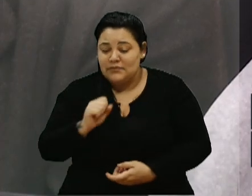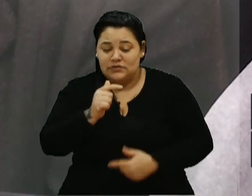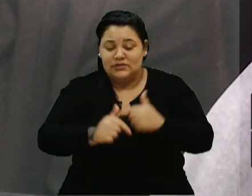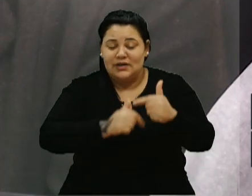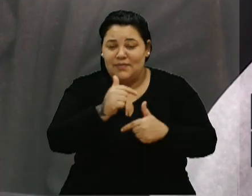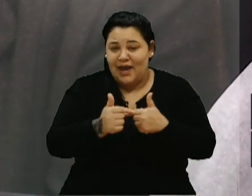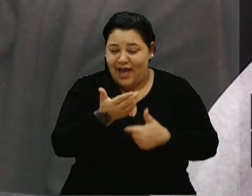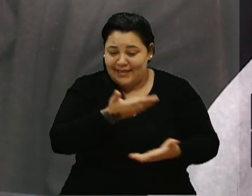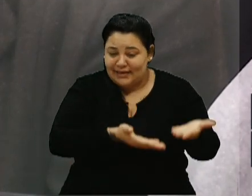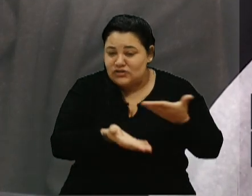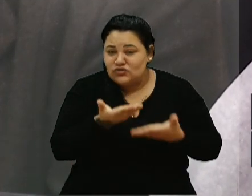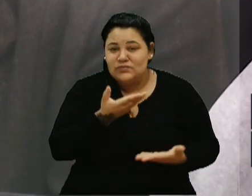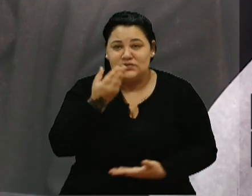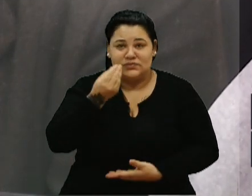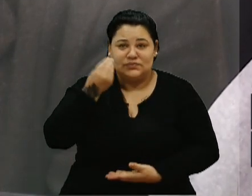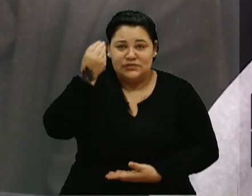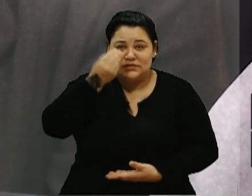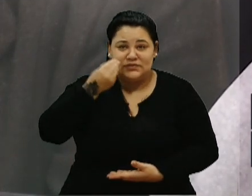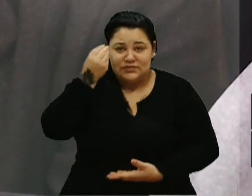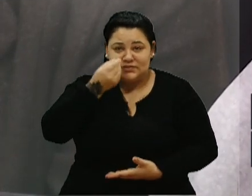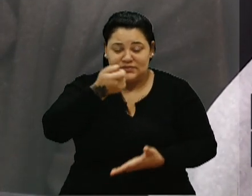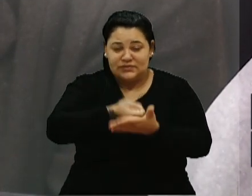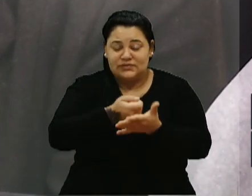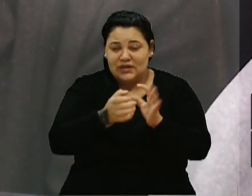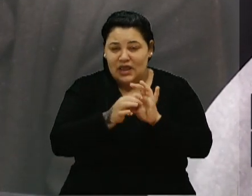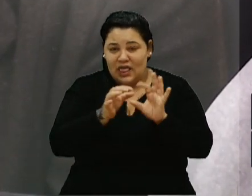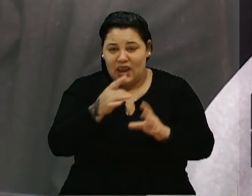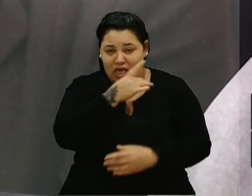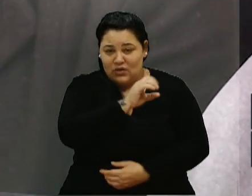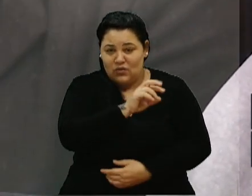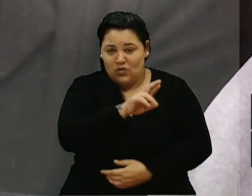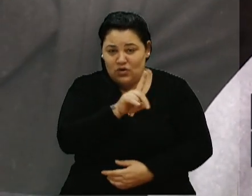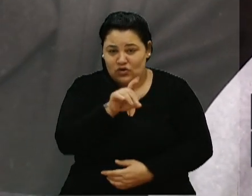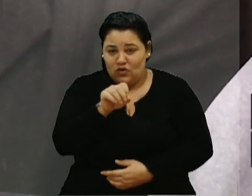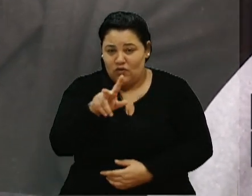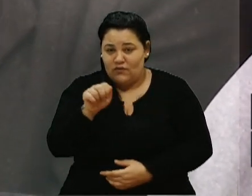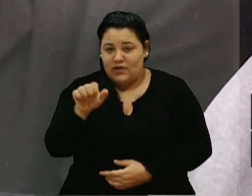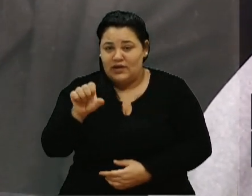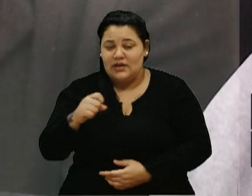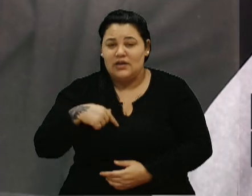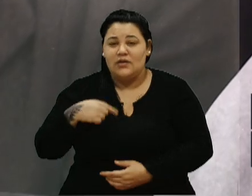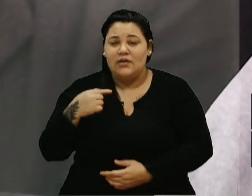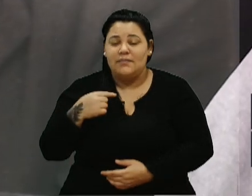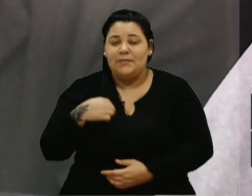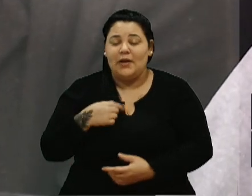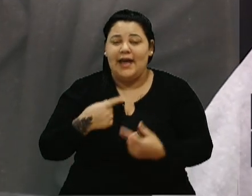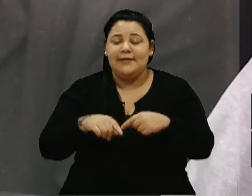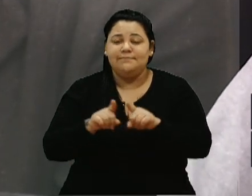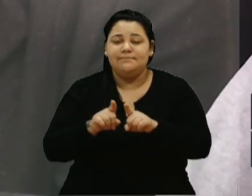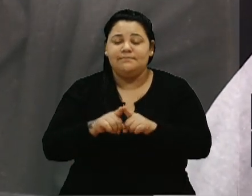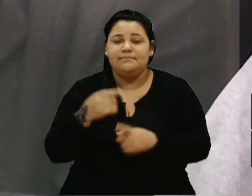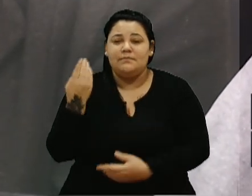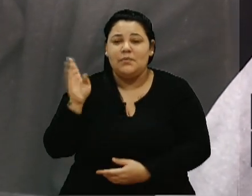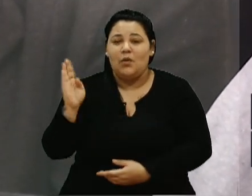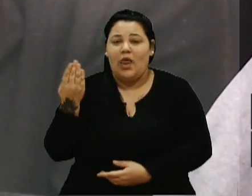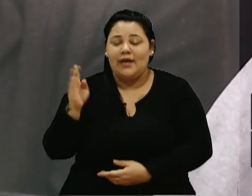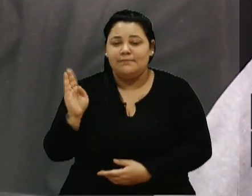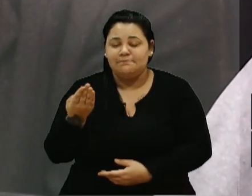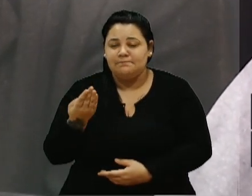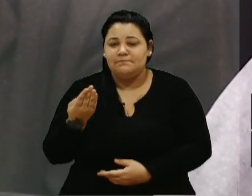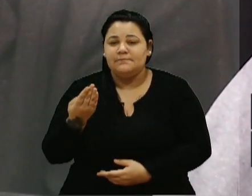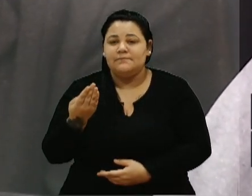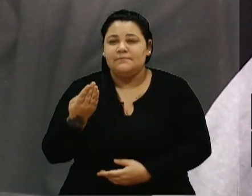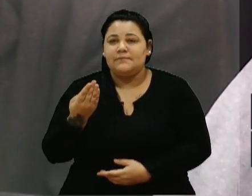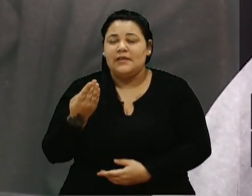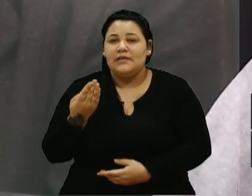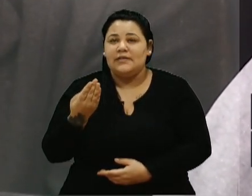no UNAL da Liberdade no Ordovás. Sou bipolar com orgulho, vovô